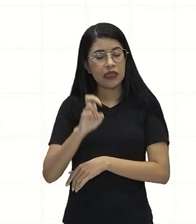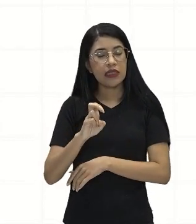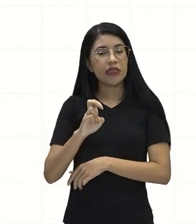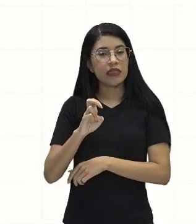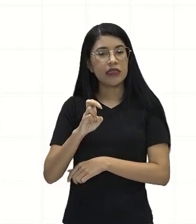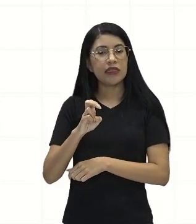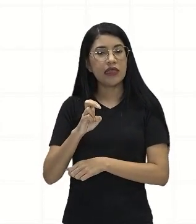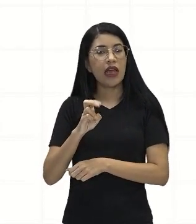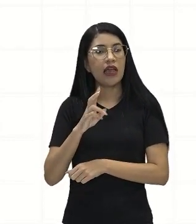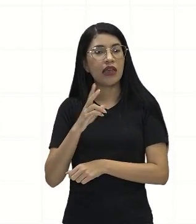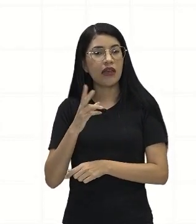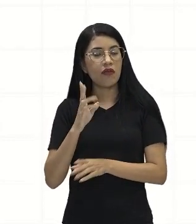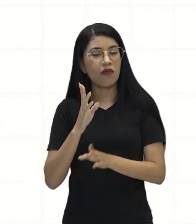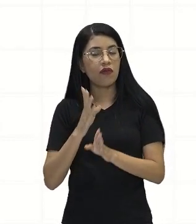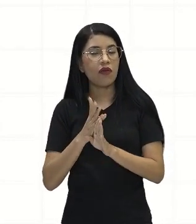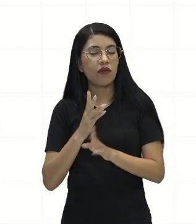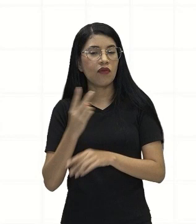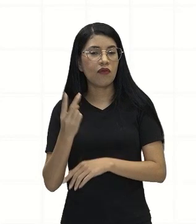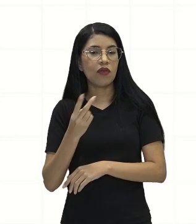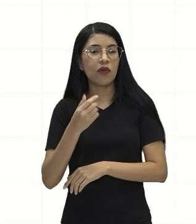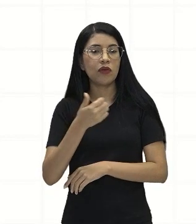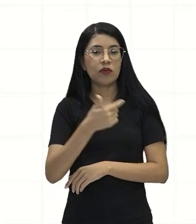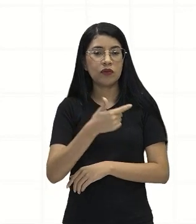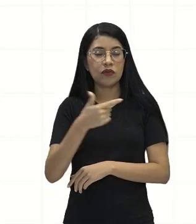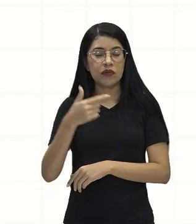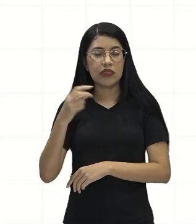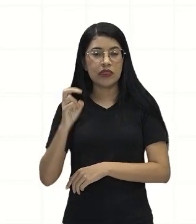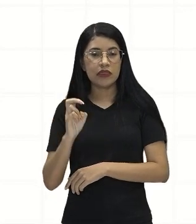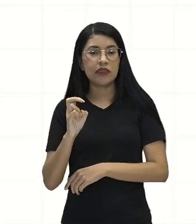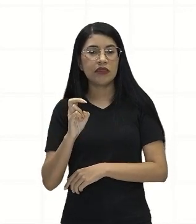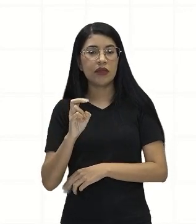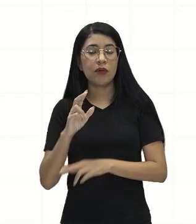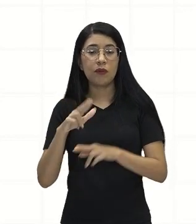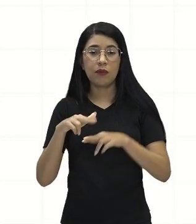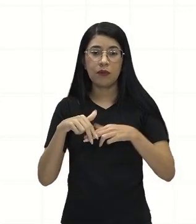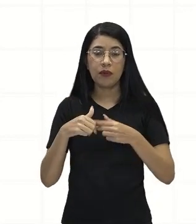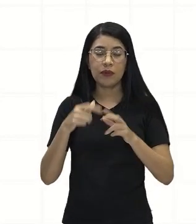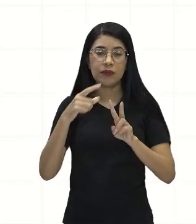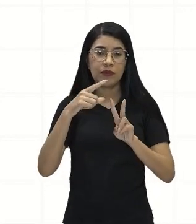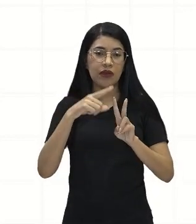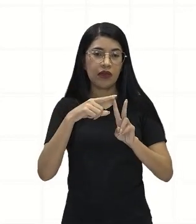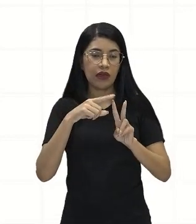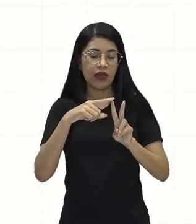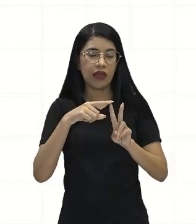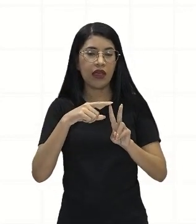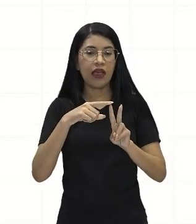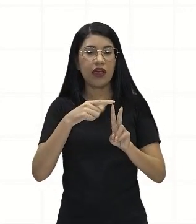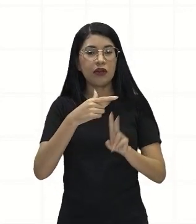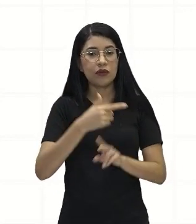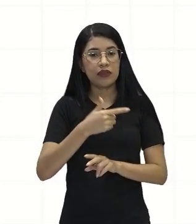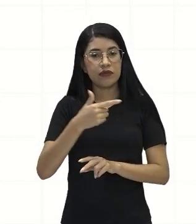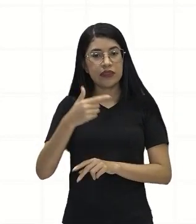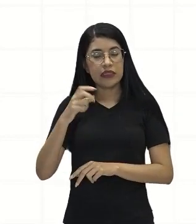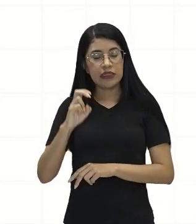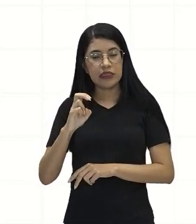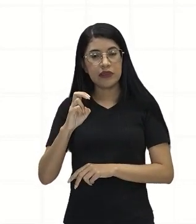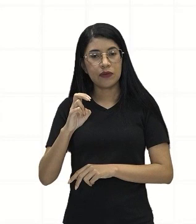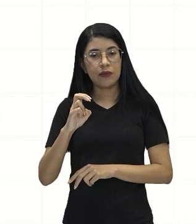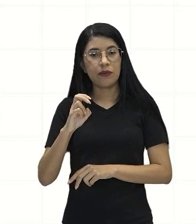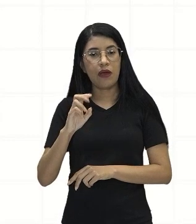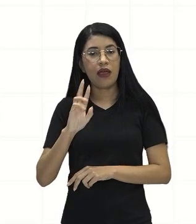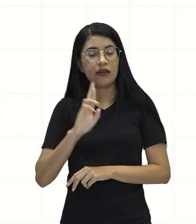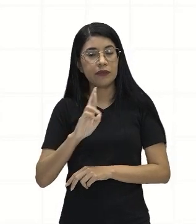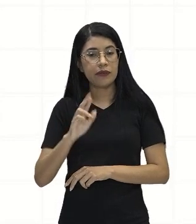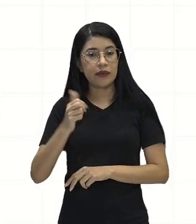dar 225. Então, é por isso que a raiz quadrada de 225 é 15. E quando for de 100,